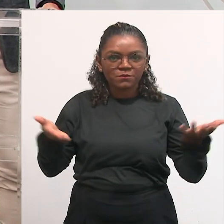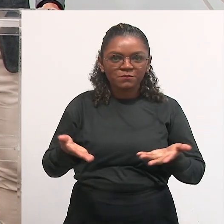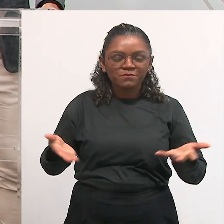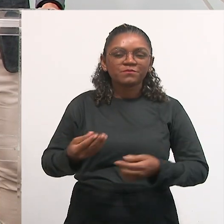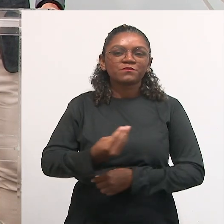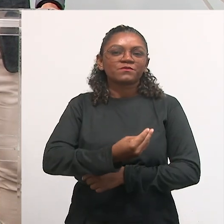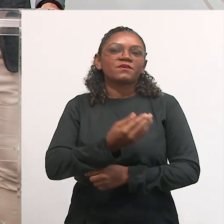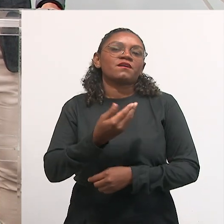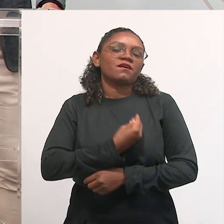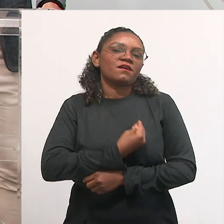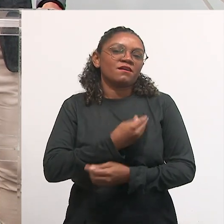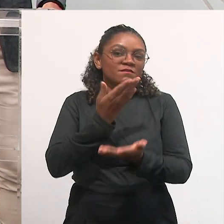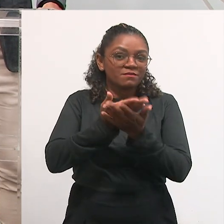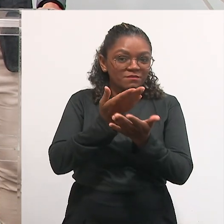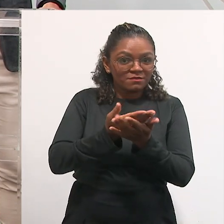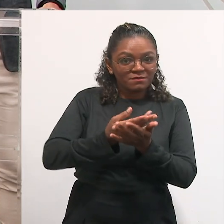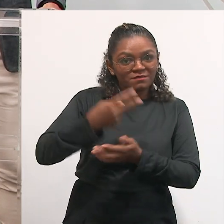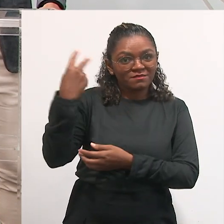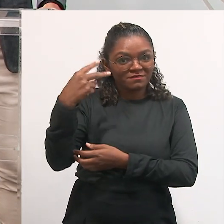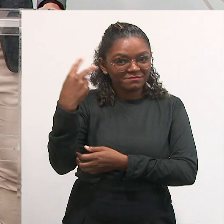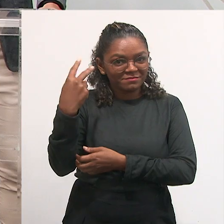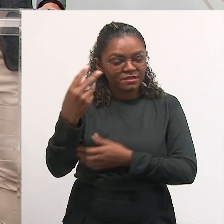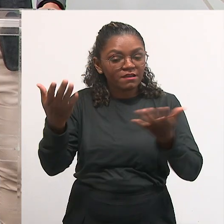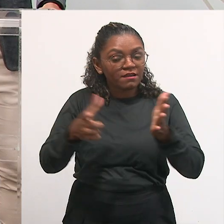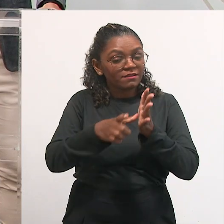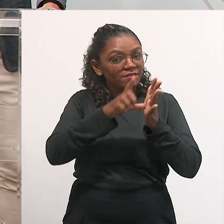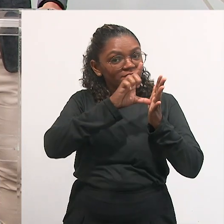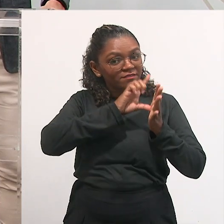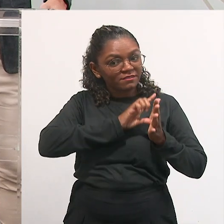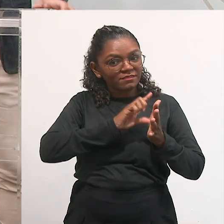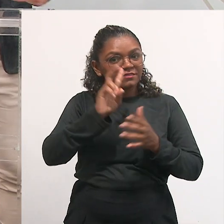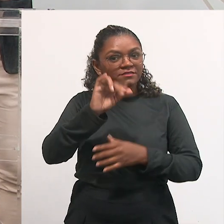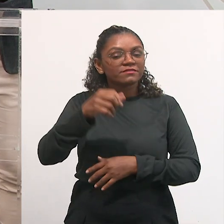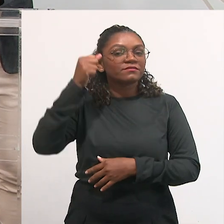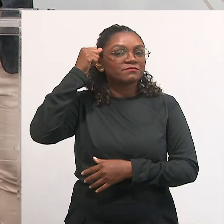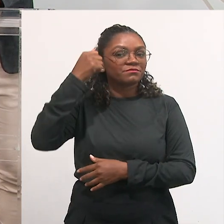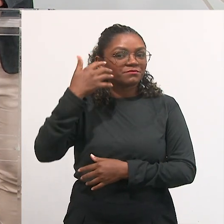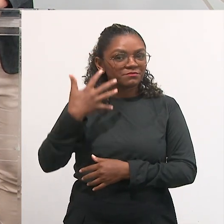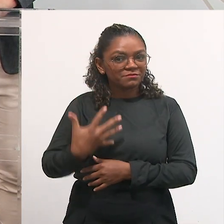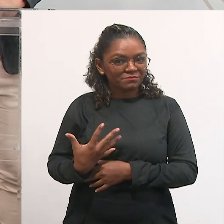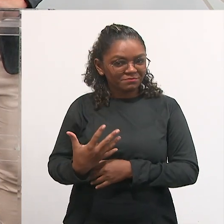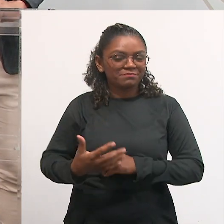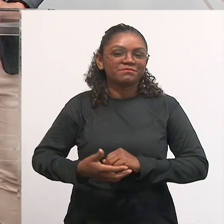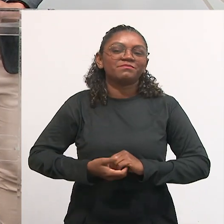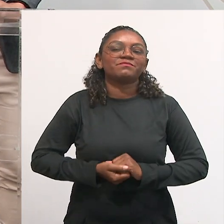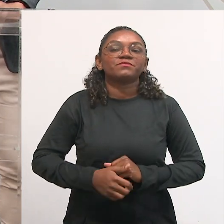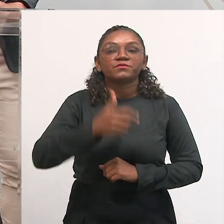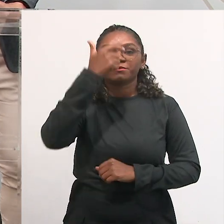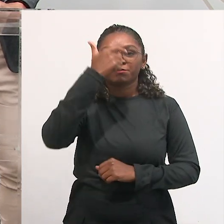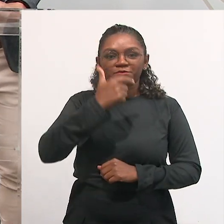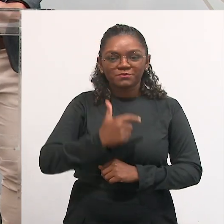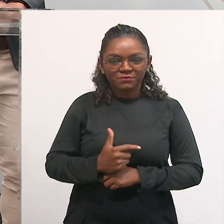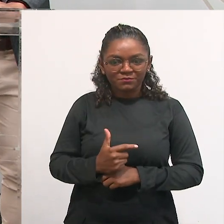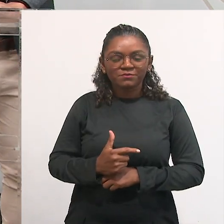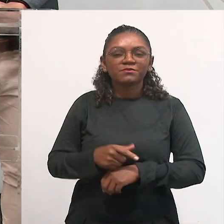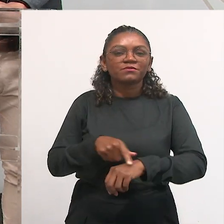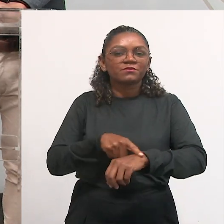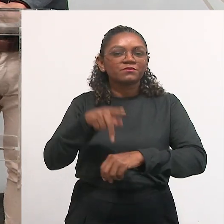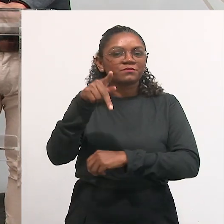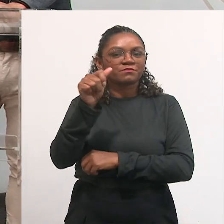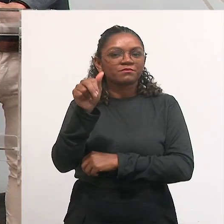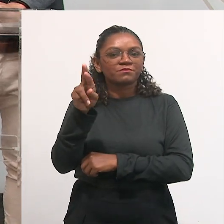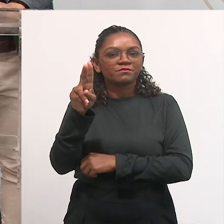da unidade 2, né? E antes da aula iniciar, eu vou fazer aqui minha audiodescrição, né? Eu sou de cor parda,